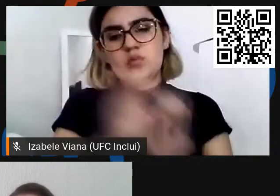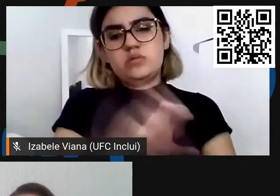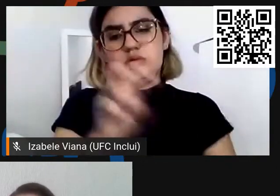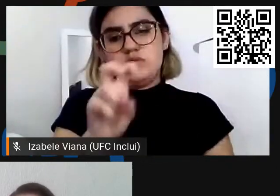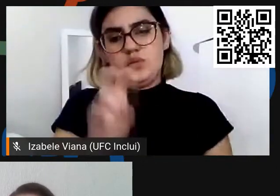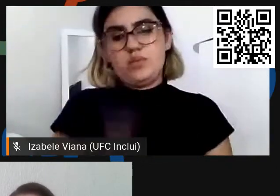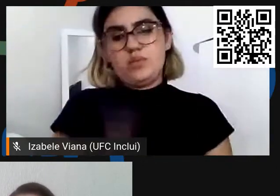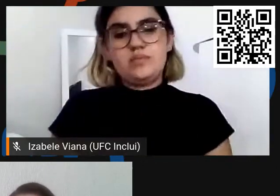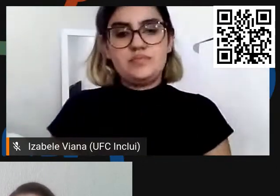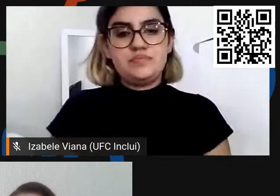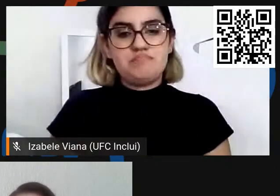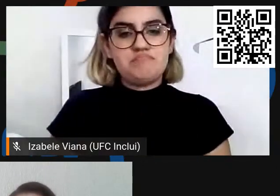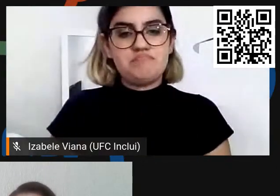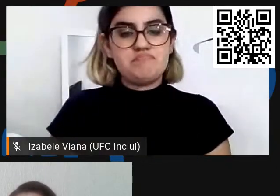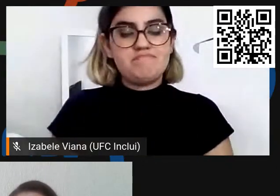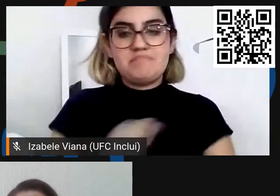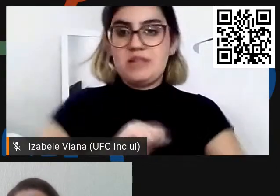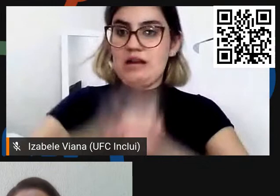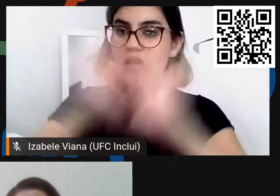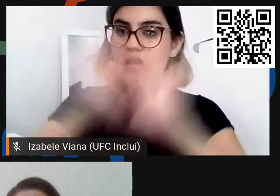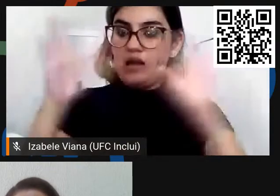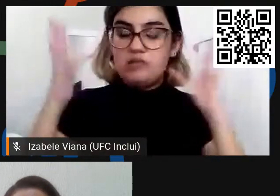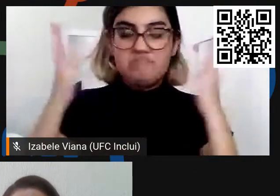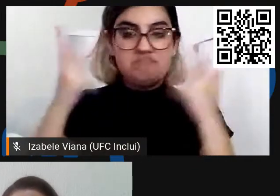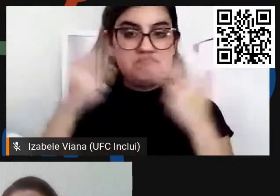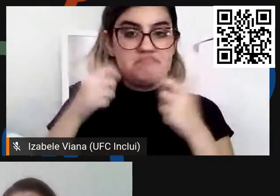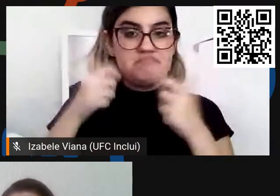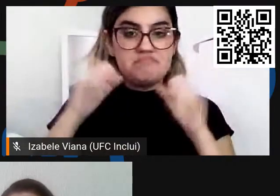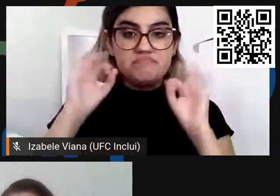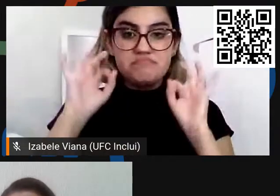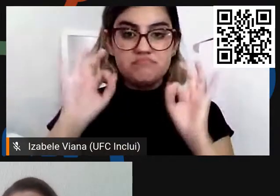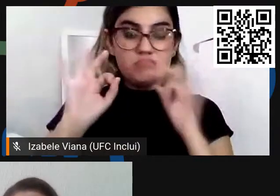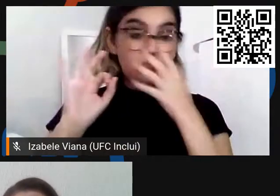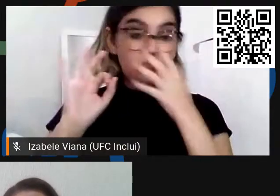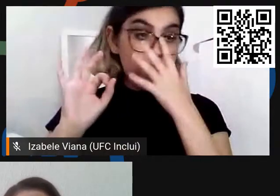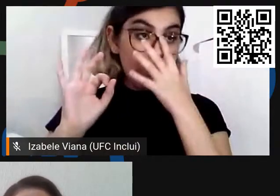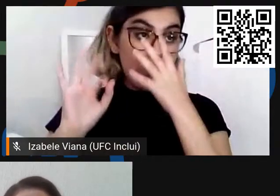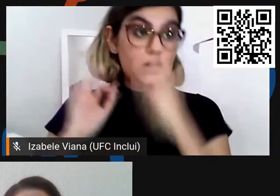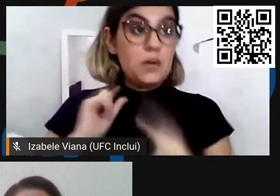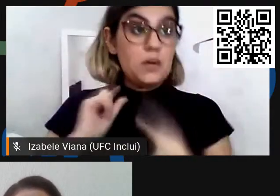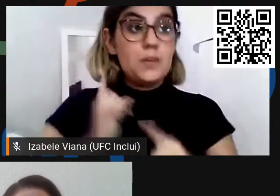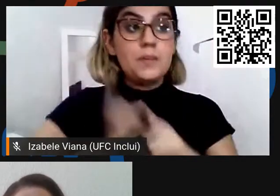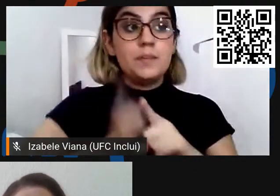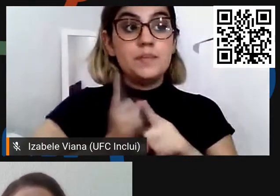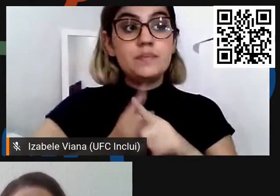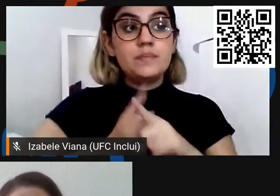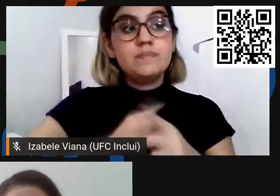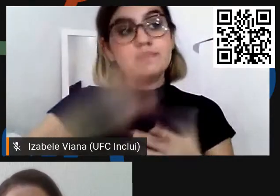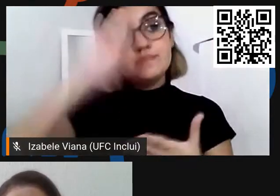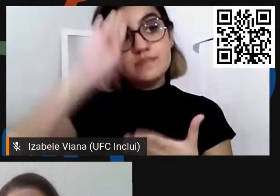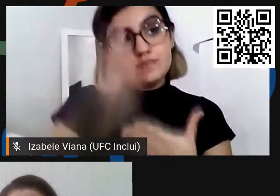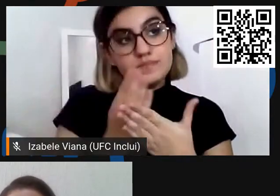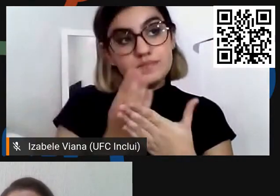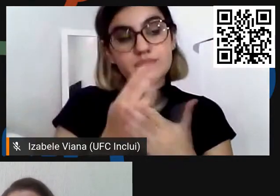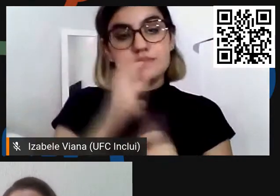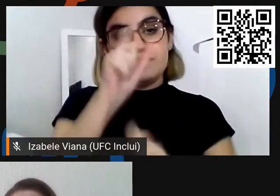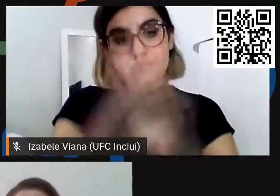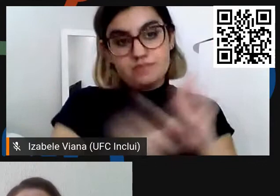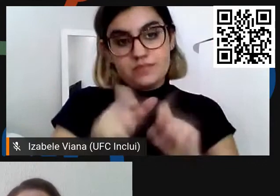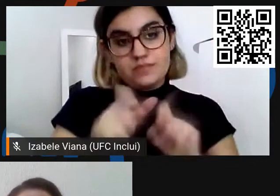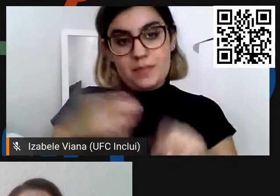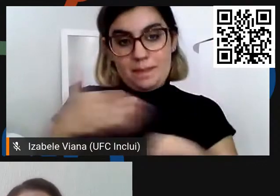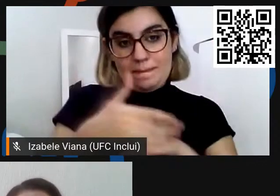Excelente esclarecimento, professora, porque eu acredito que talvez as pessoas que estão participando da Semana de